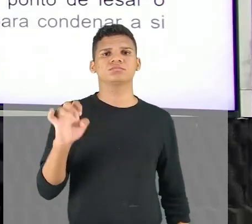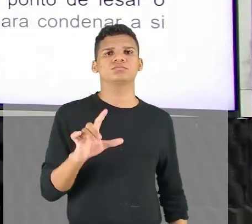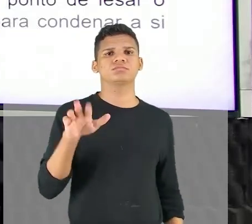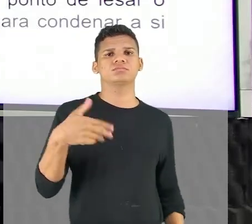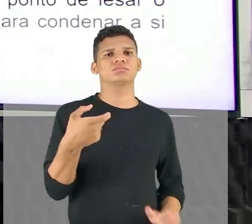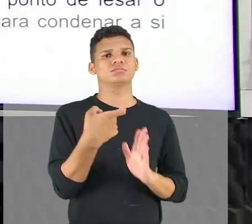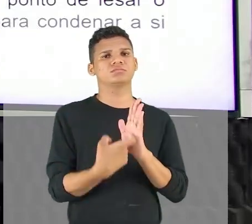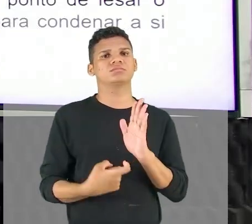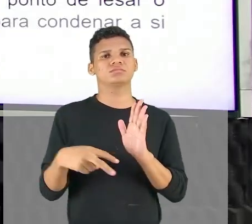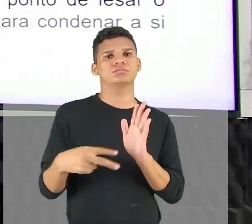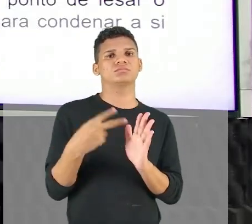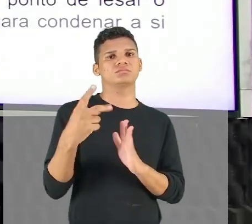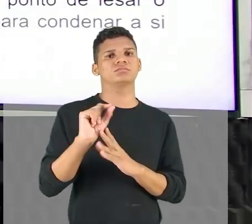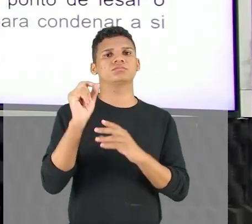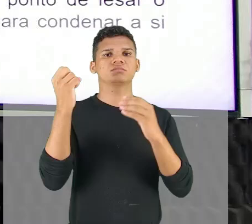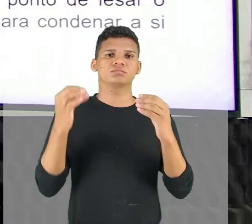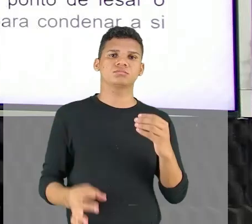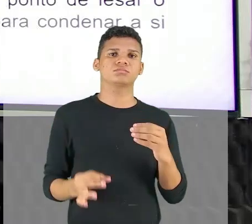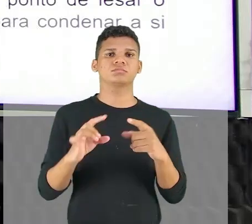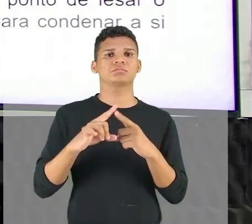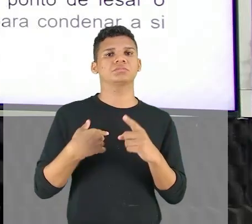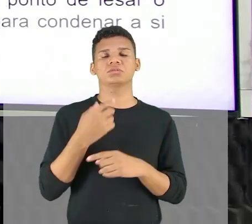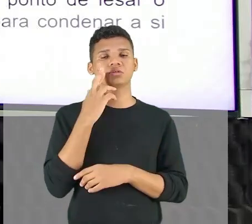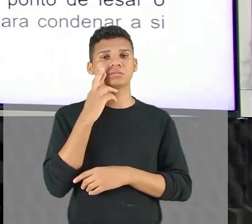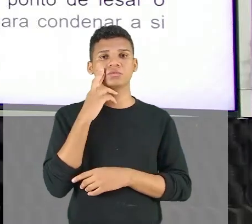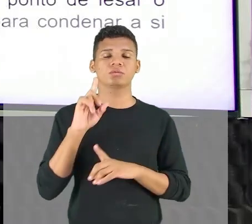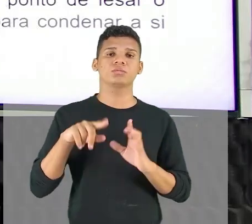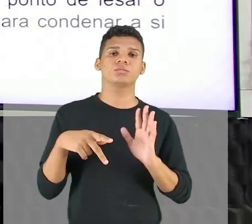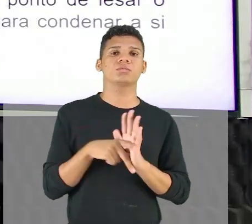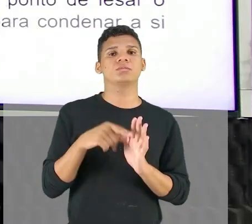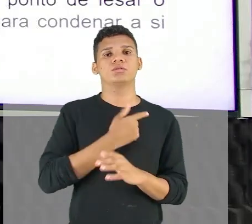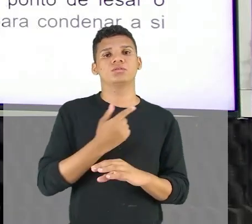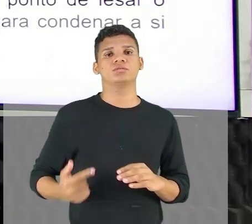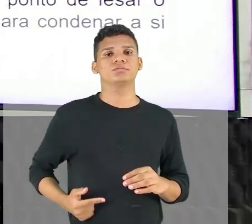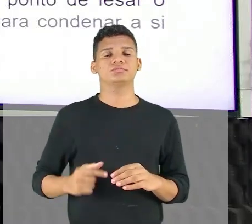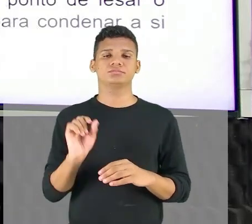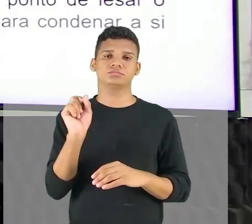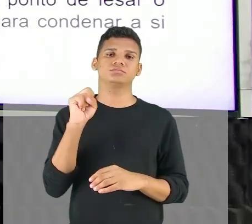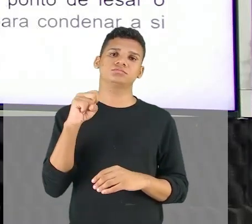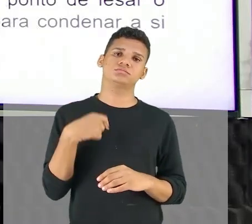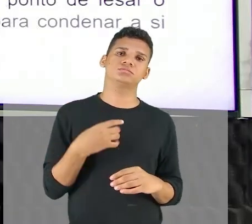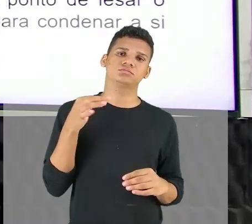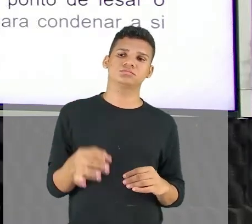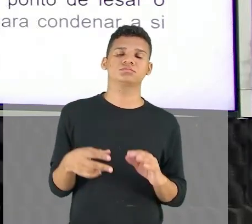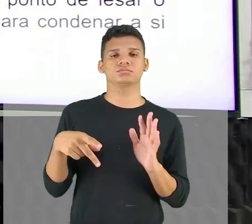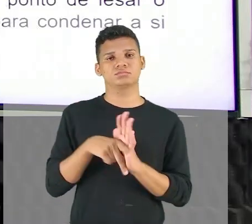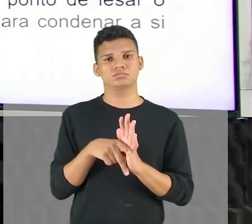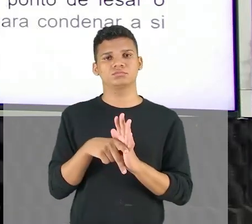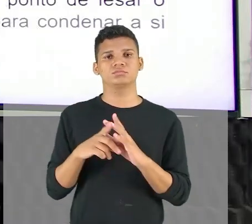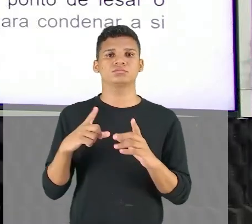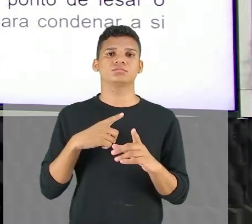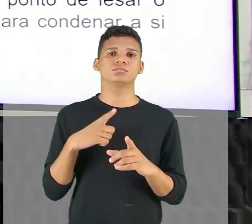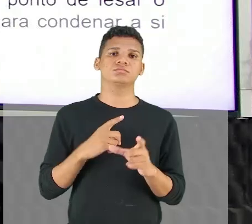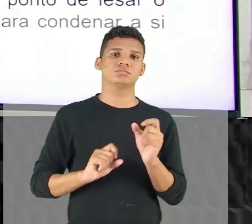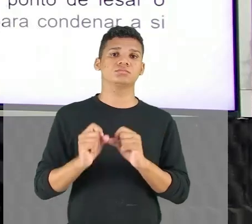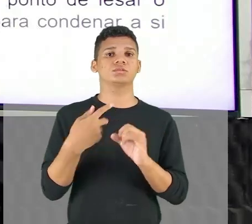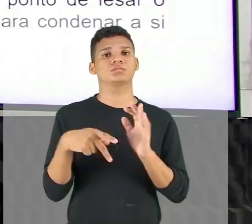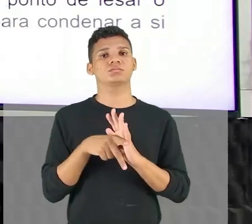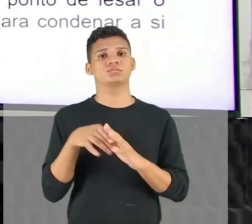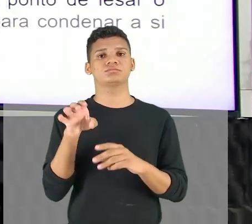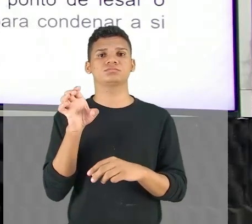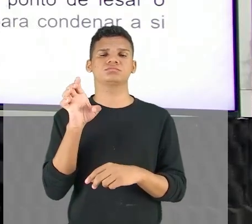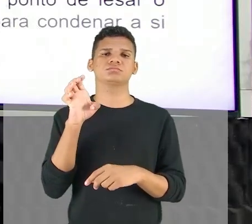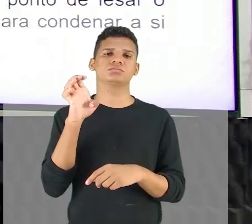seguinte: eu asseguro tranquilamente que o governo civil é a solução adequada para as inconveniências do estado